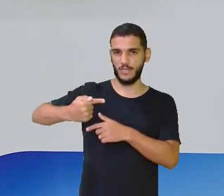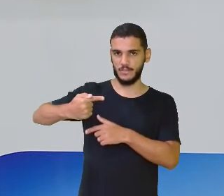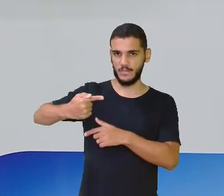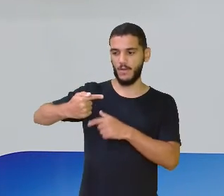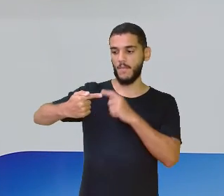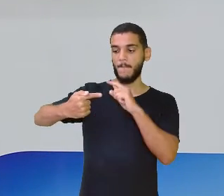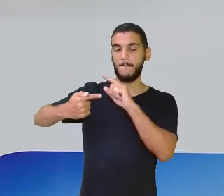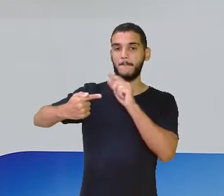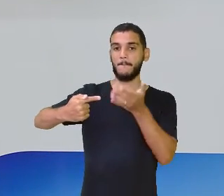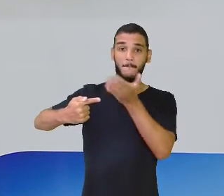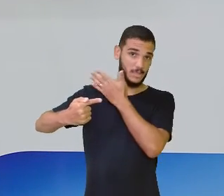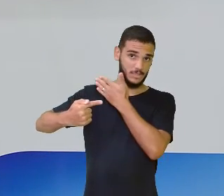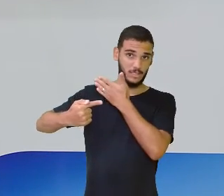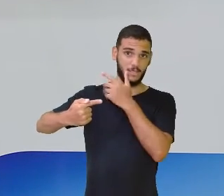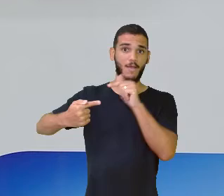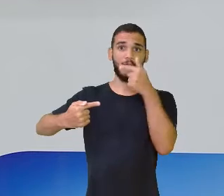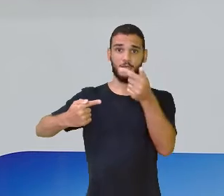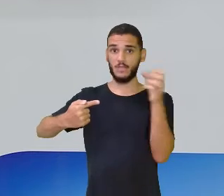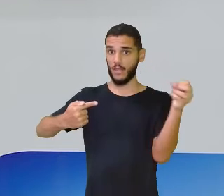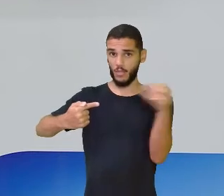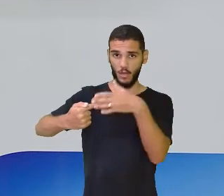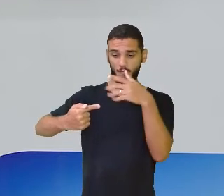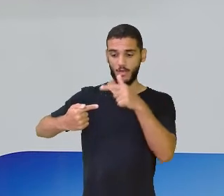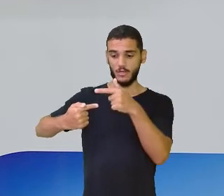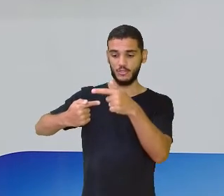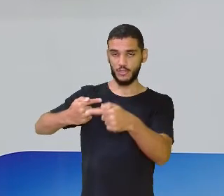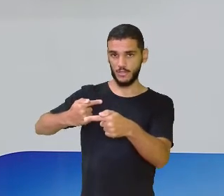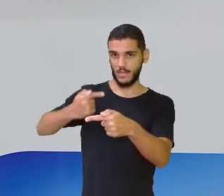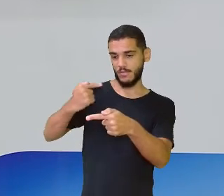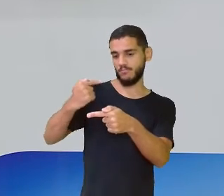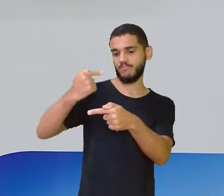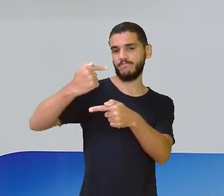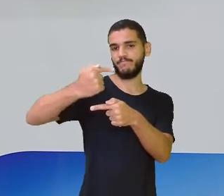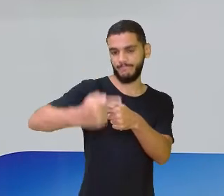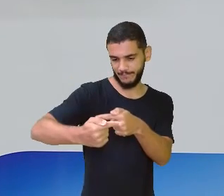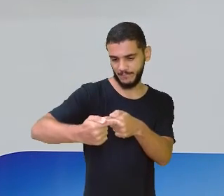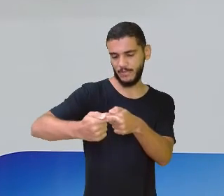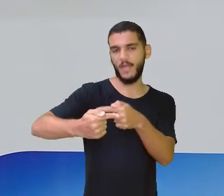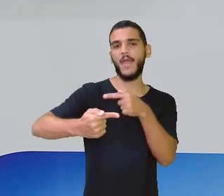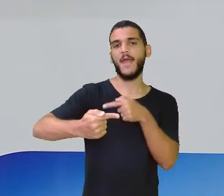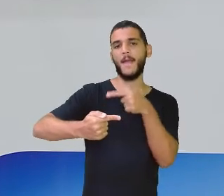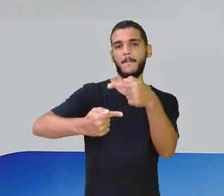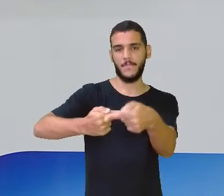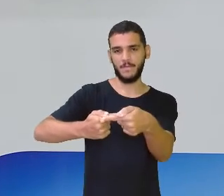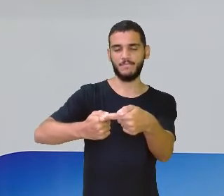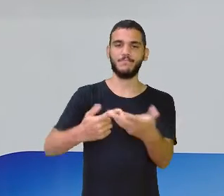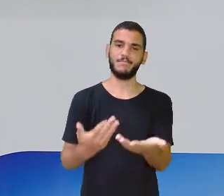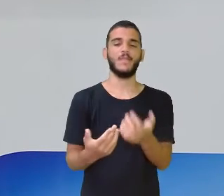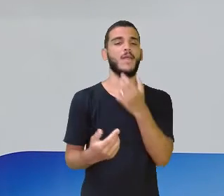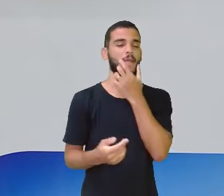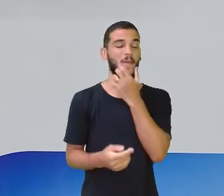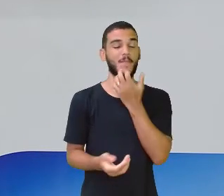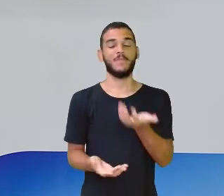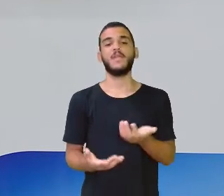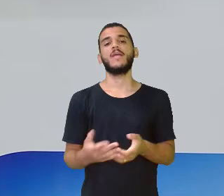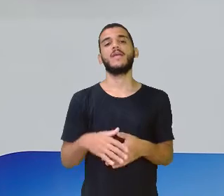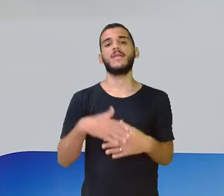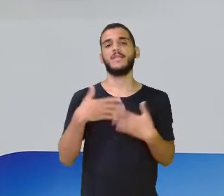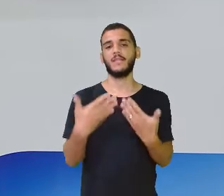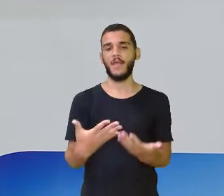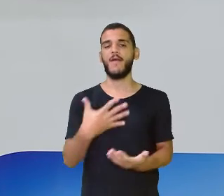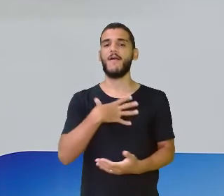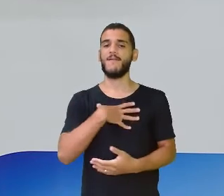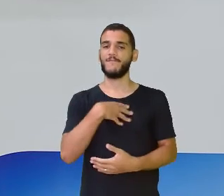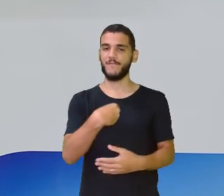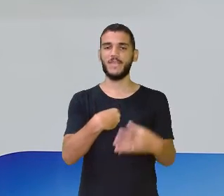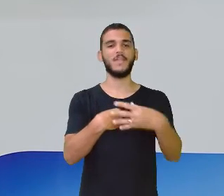é a nova geração aí da família. Então, isso quer dizer o quê? Que o avô passa para o pai, que passa para o neto, que quando ficar adulto terá seu